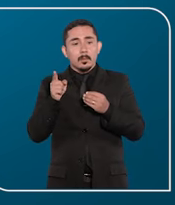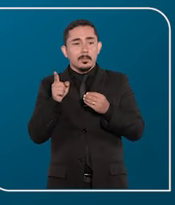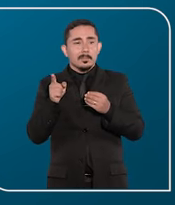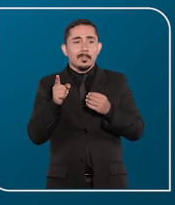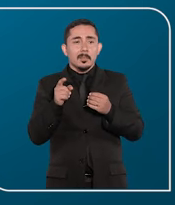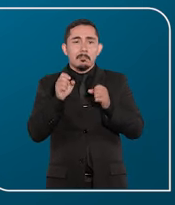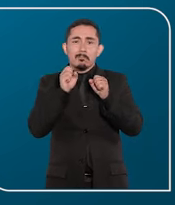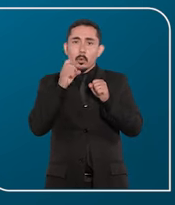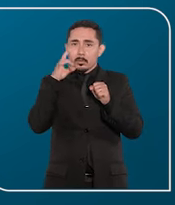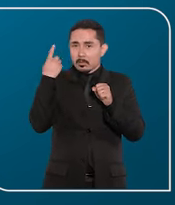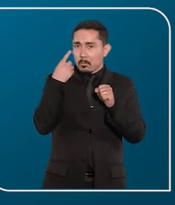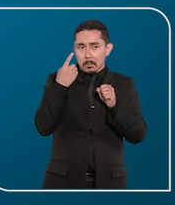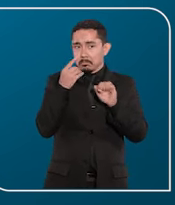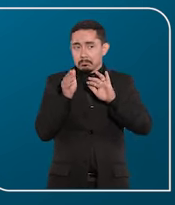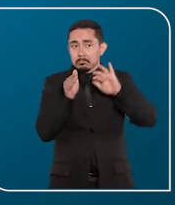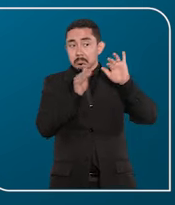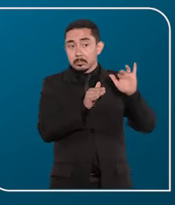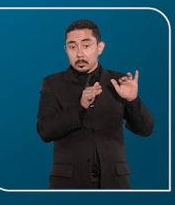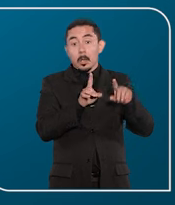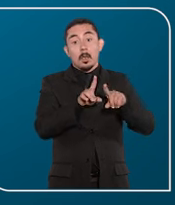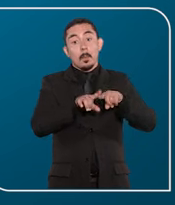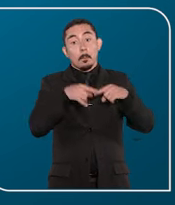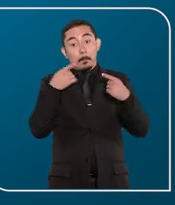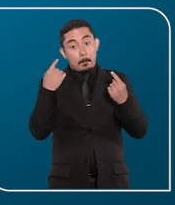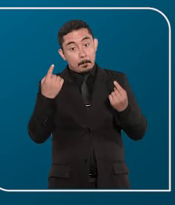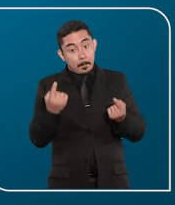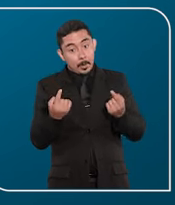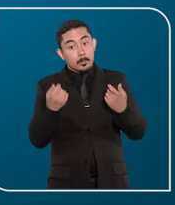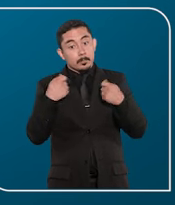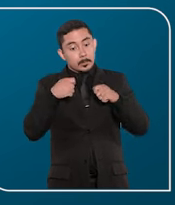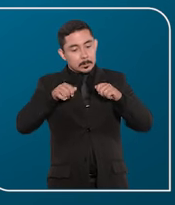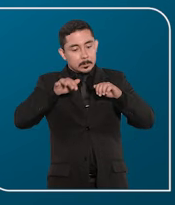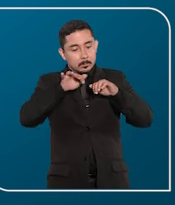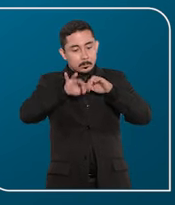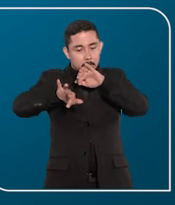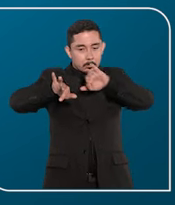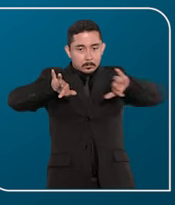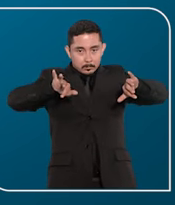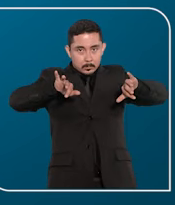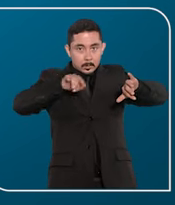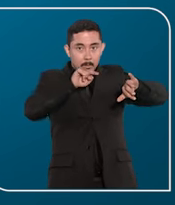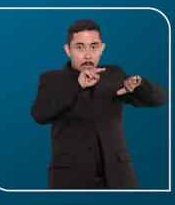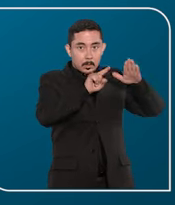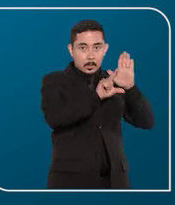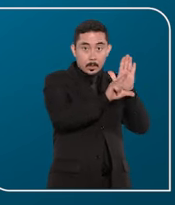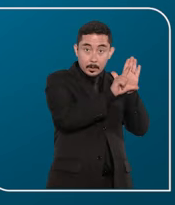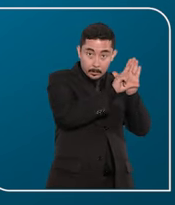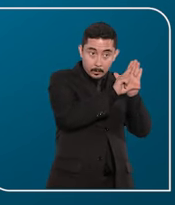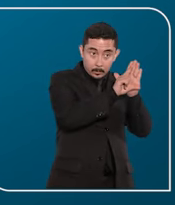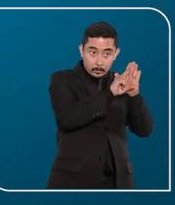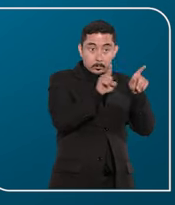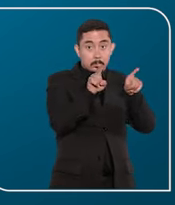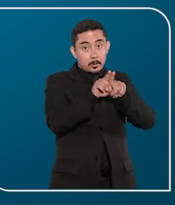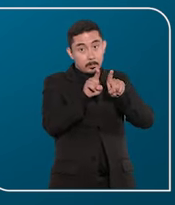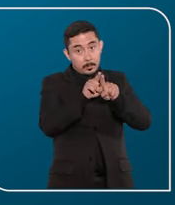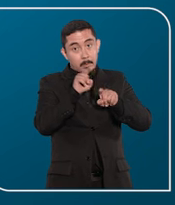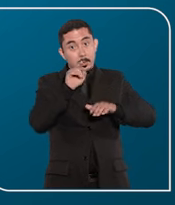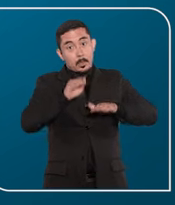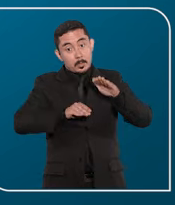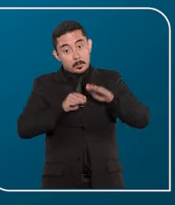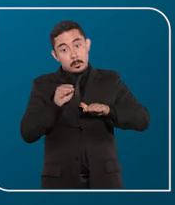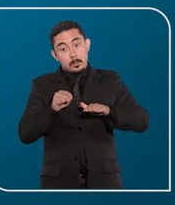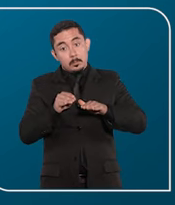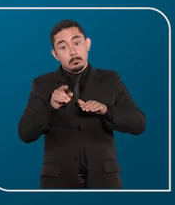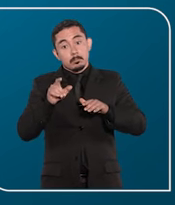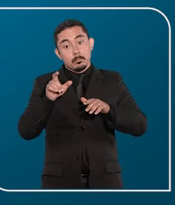um advogado. Mas efetivamente aí a gente precisa separar o que é legal e o que tecnicamente, né, eu entendo